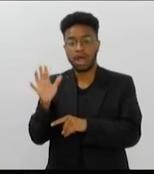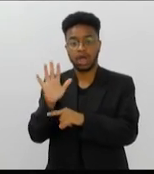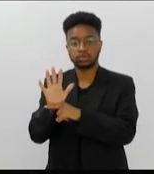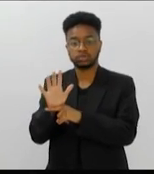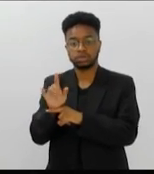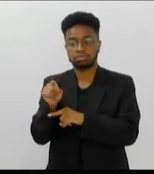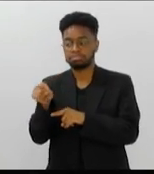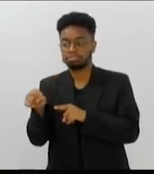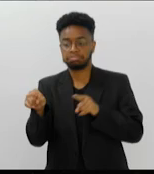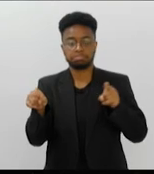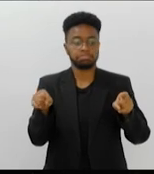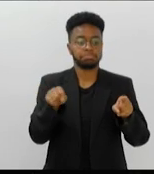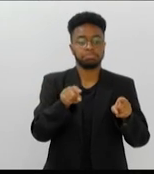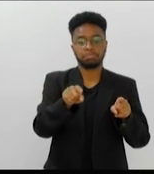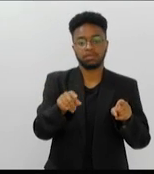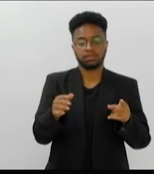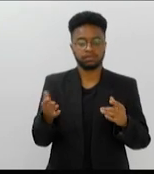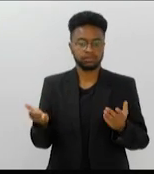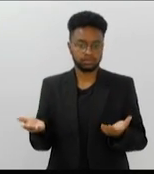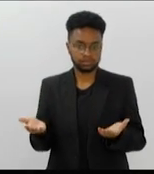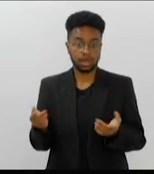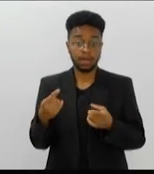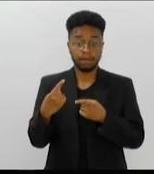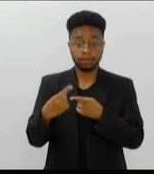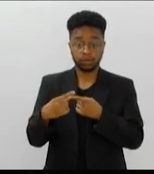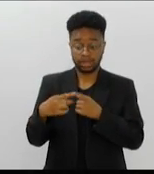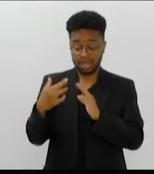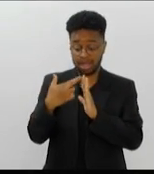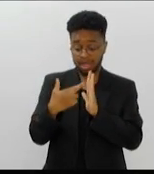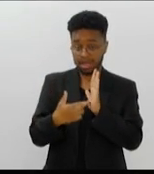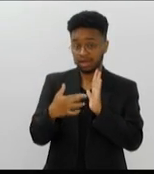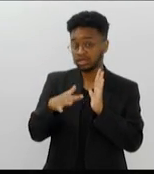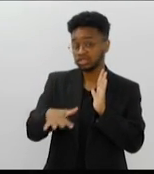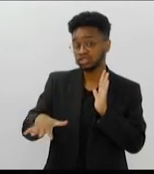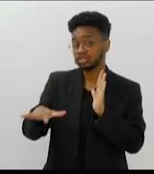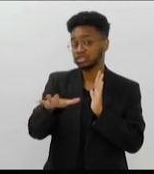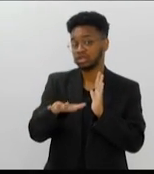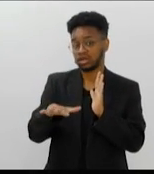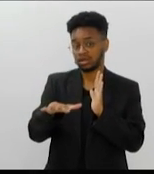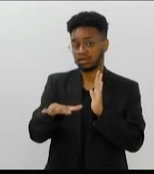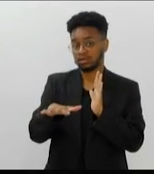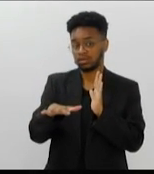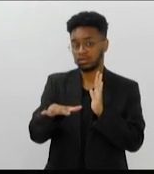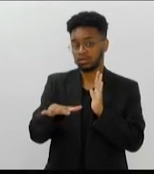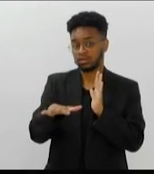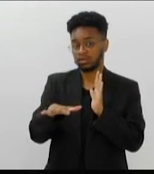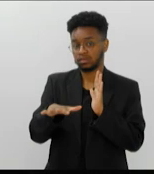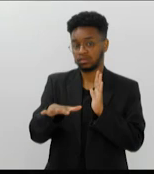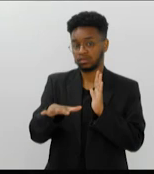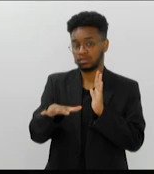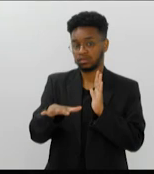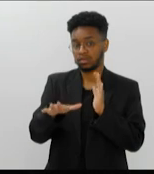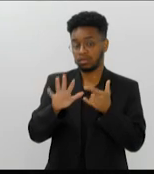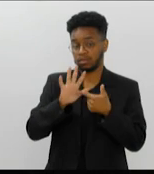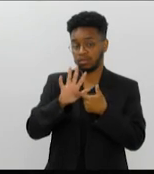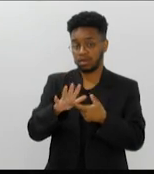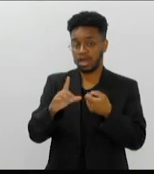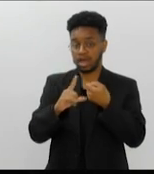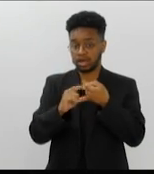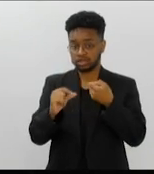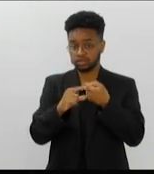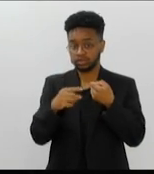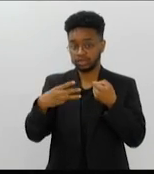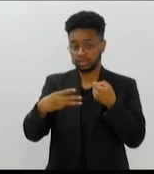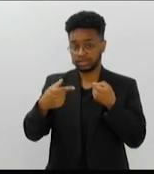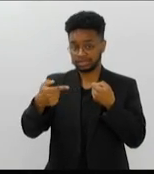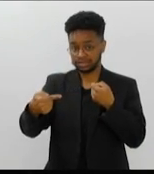C. Porque a regra geral está esculpida no artigo 37